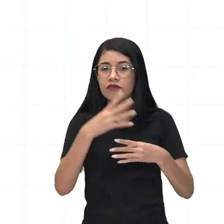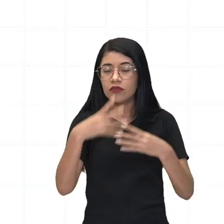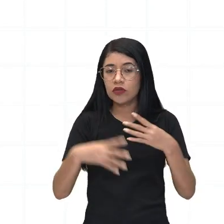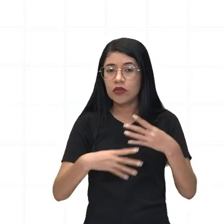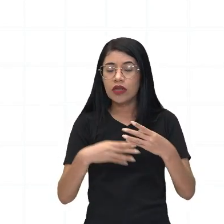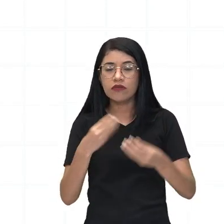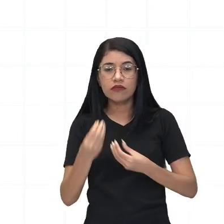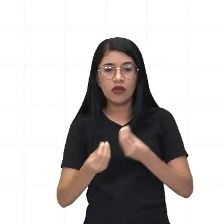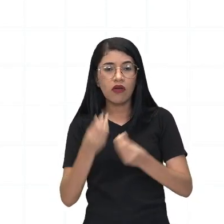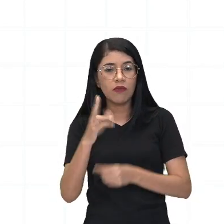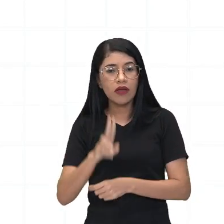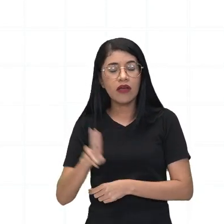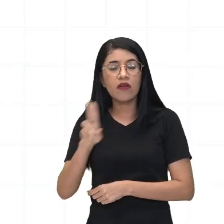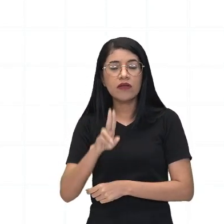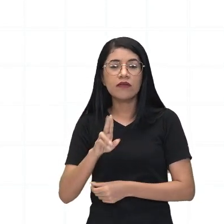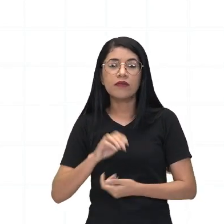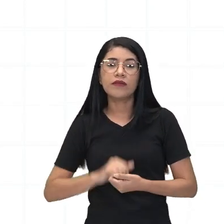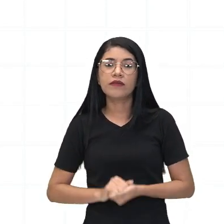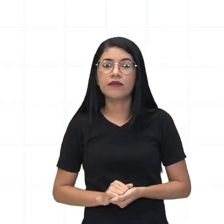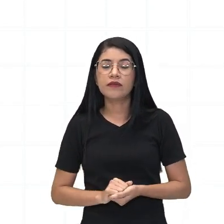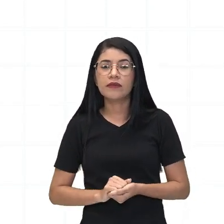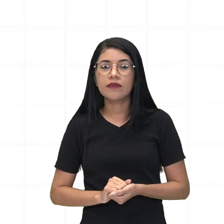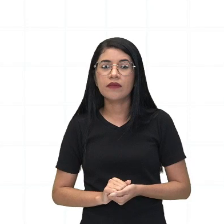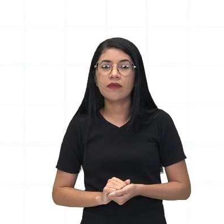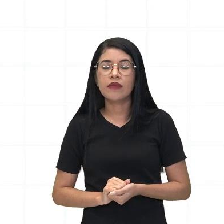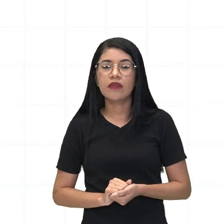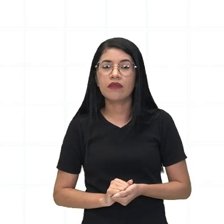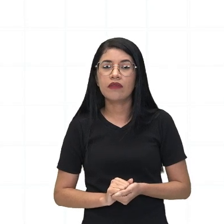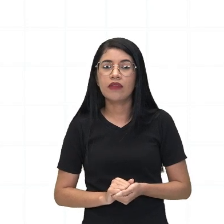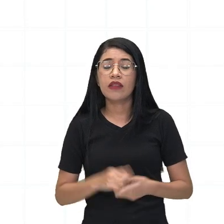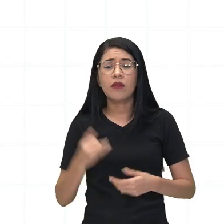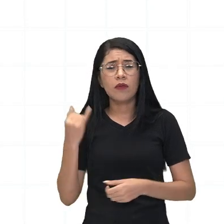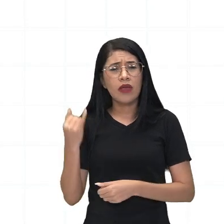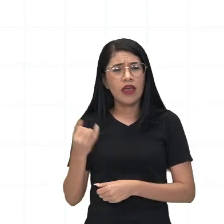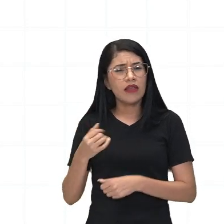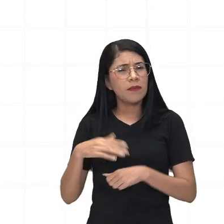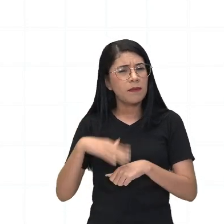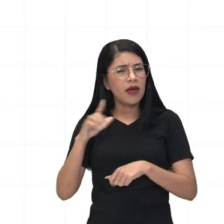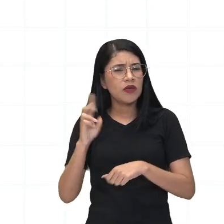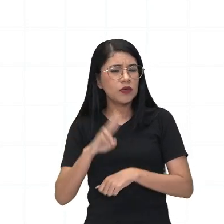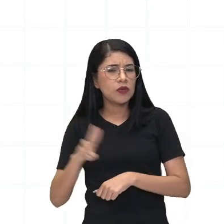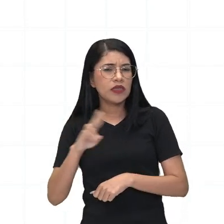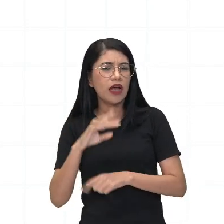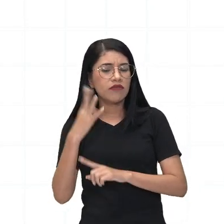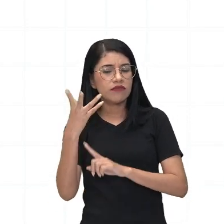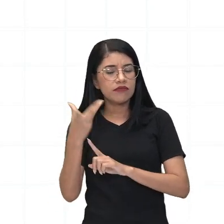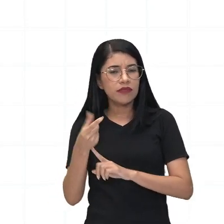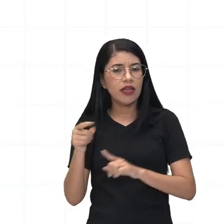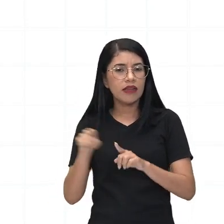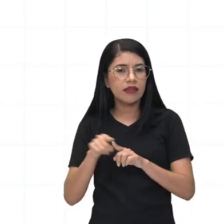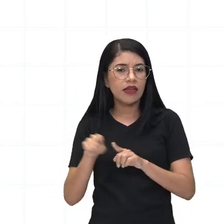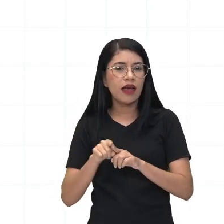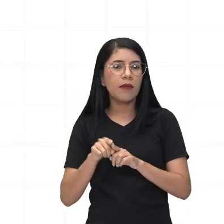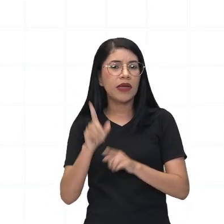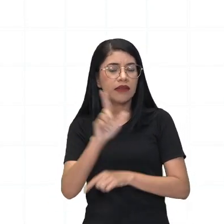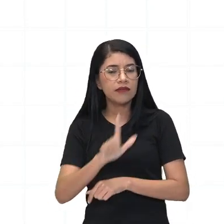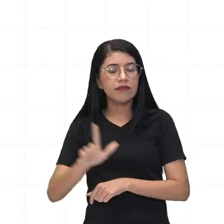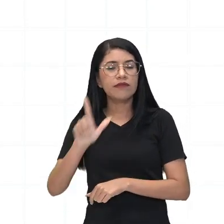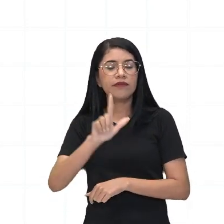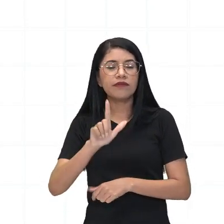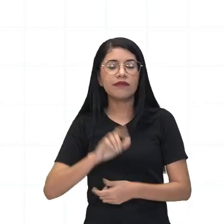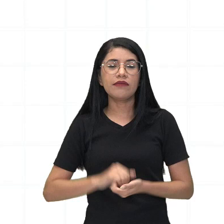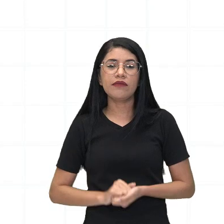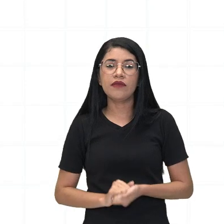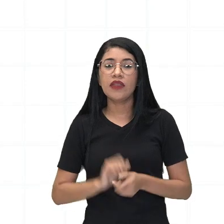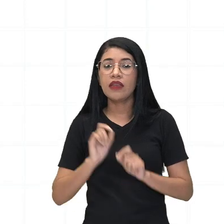do soneto, tá? Como forma fixa. E é extremamente utilizado dentro desse campo artístico e literário,